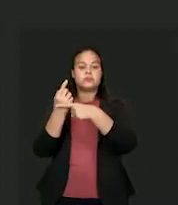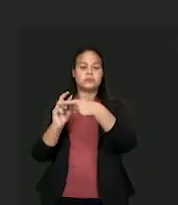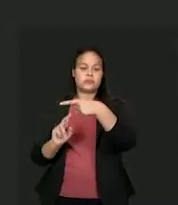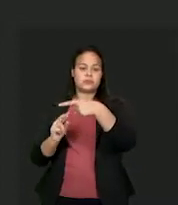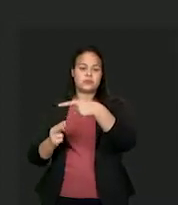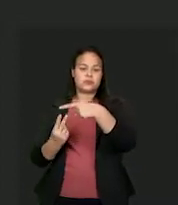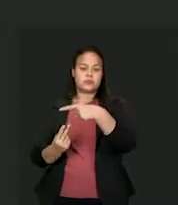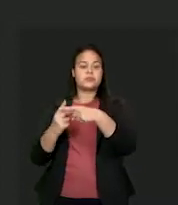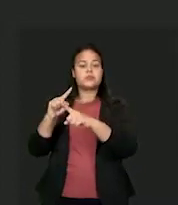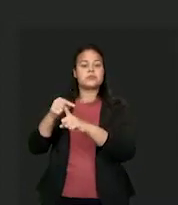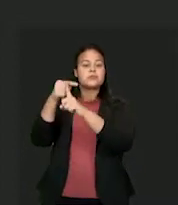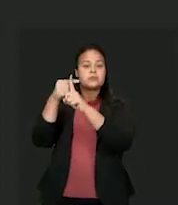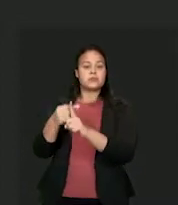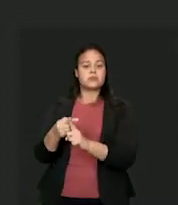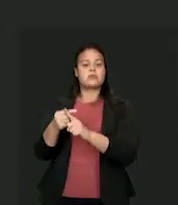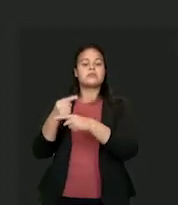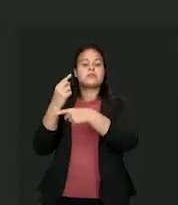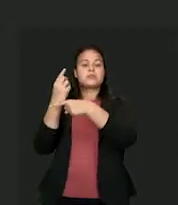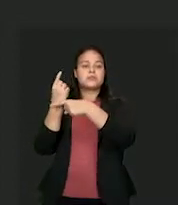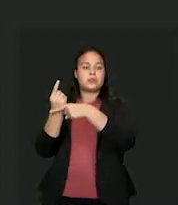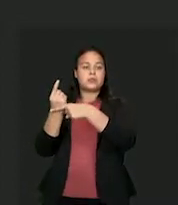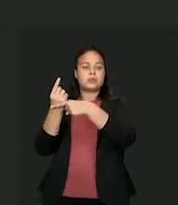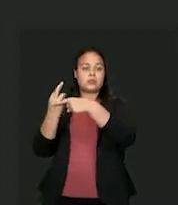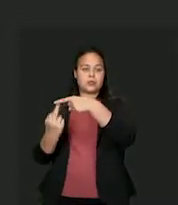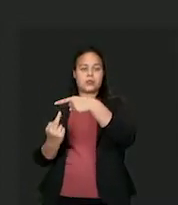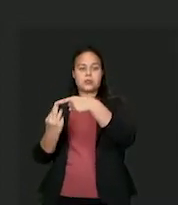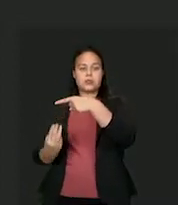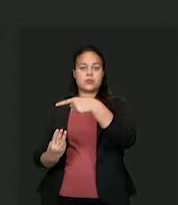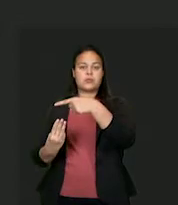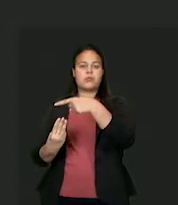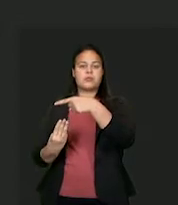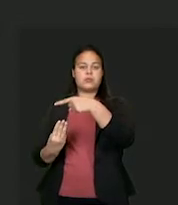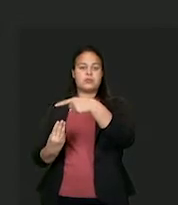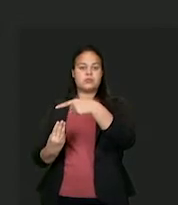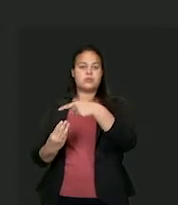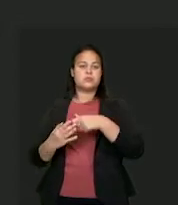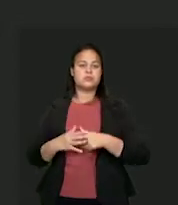R2, mais 1 sobre R3.